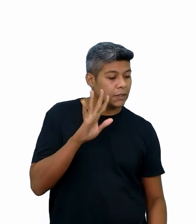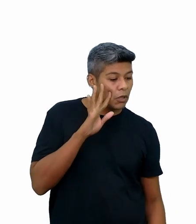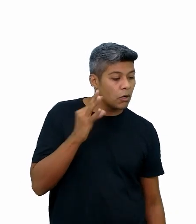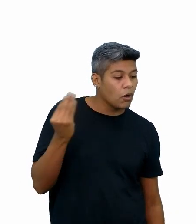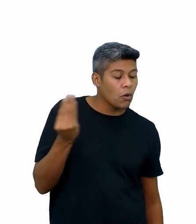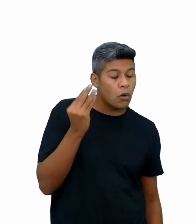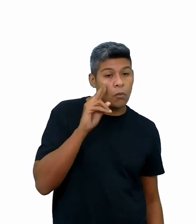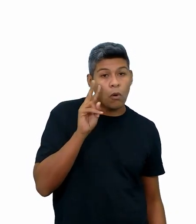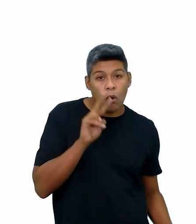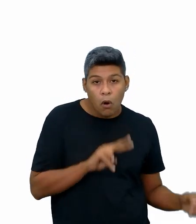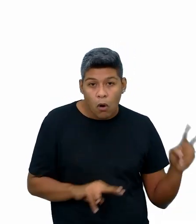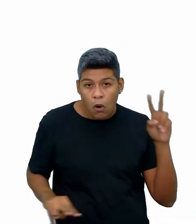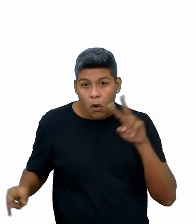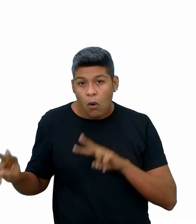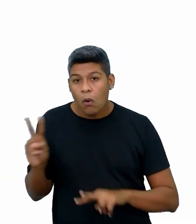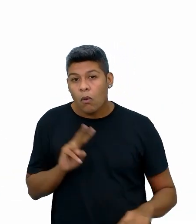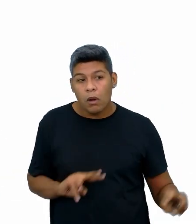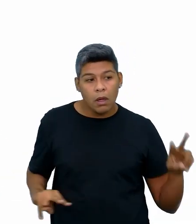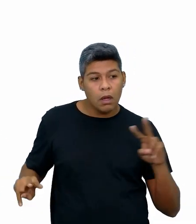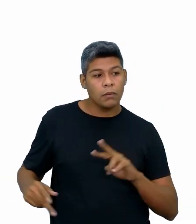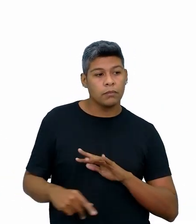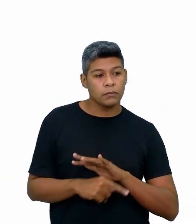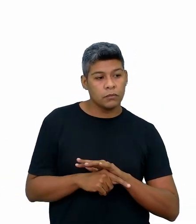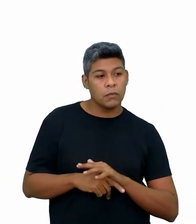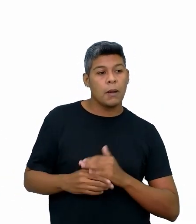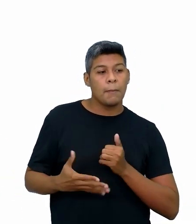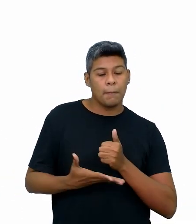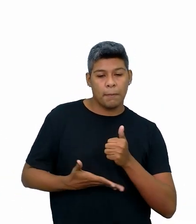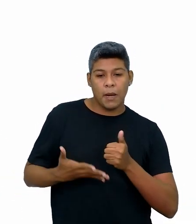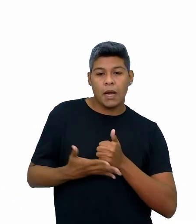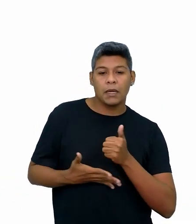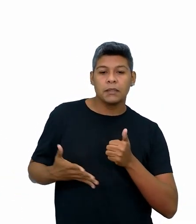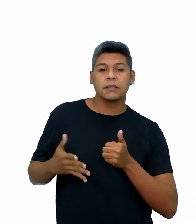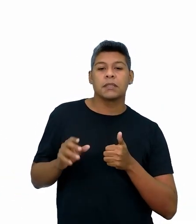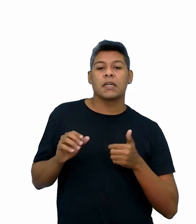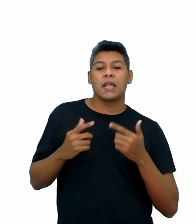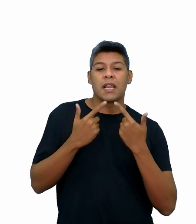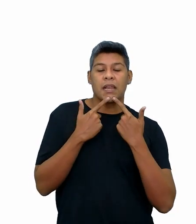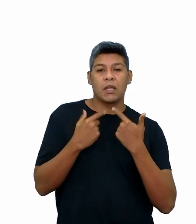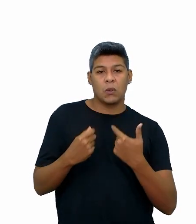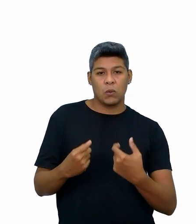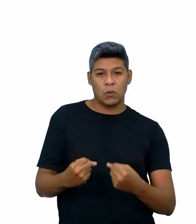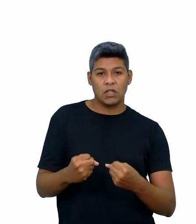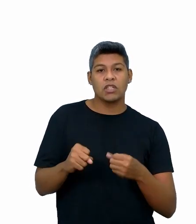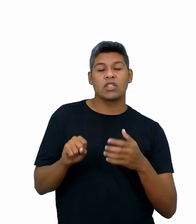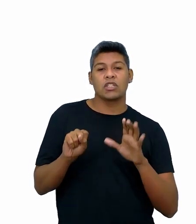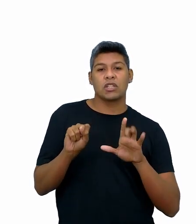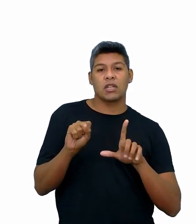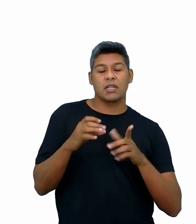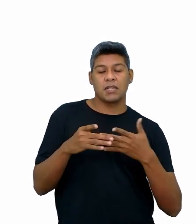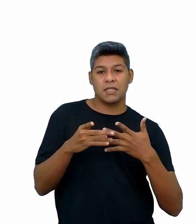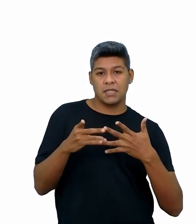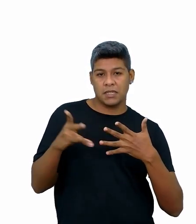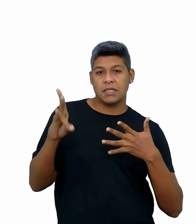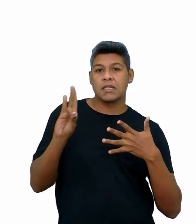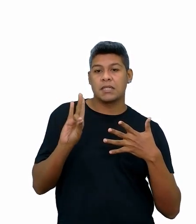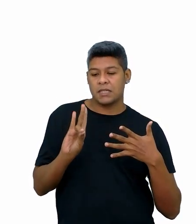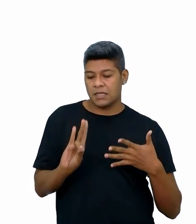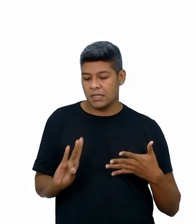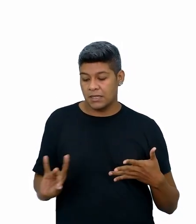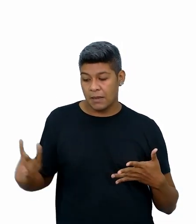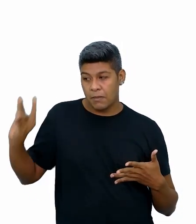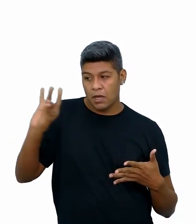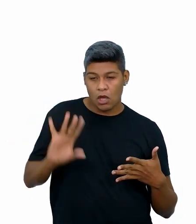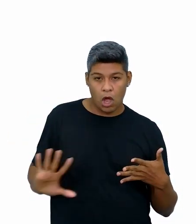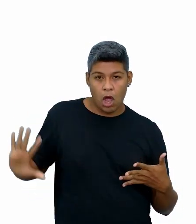como olhar, então, para essa questão da análise linguística e semiótica, dentro de atividades que são trabalhadas na sequência de atividades que a gente